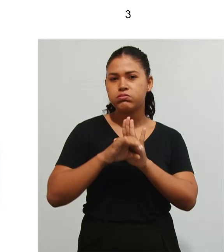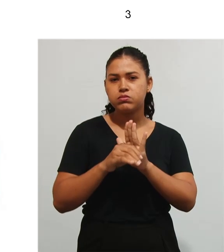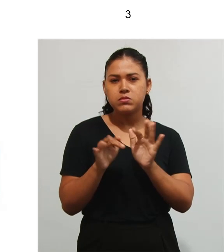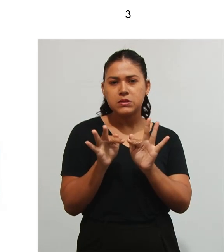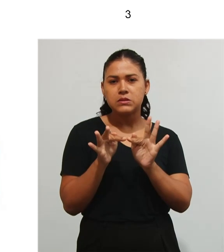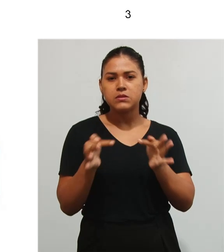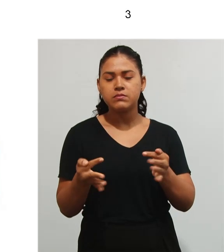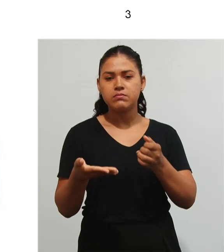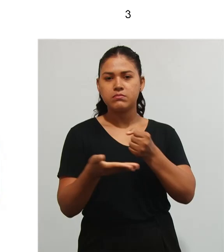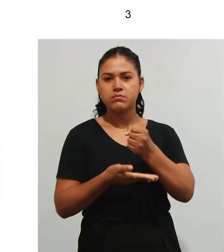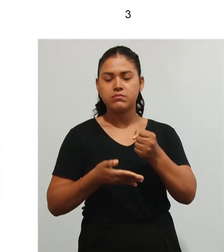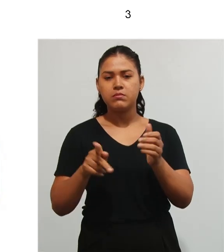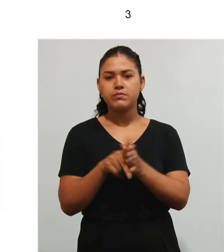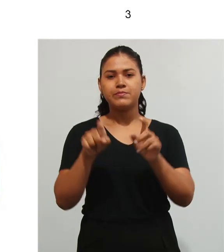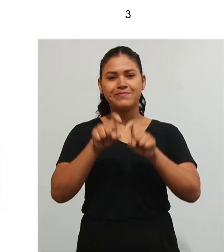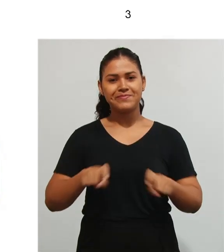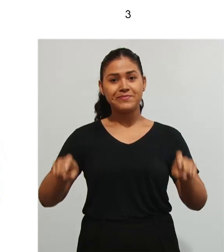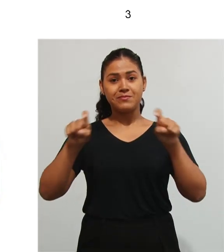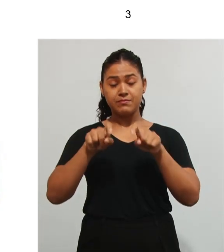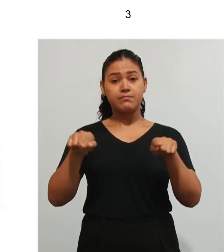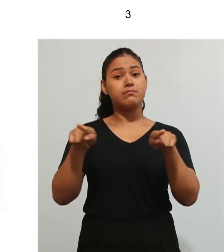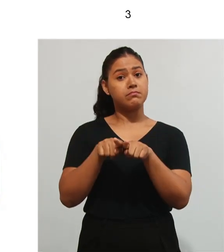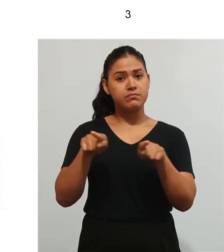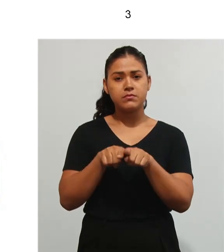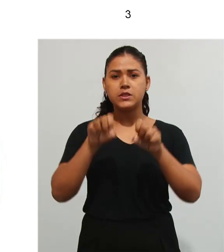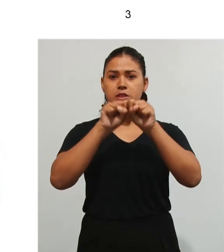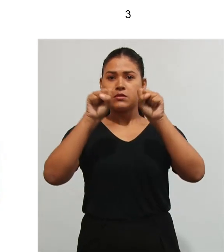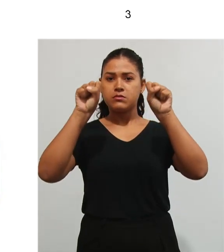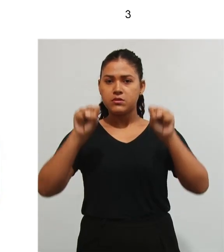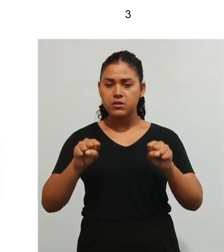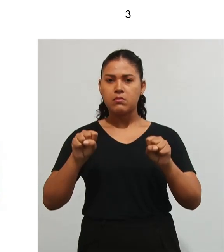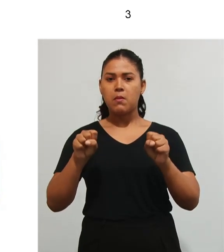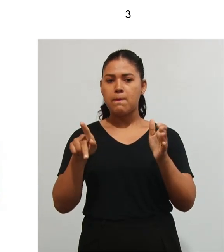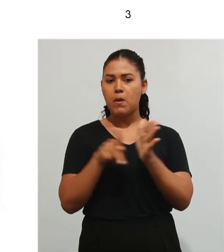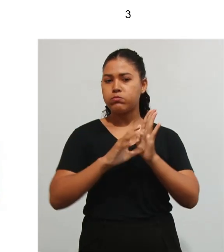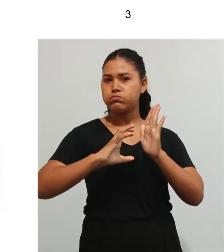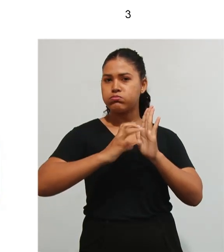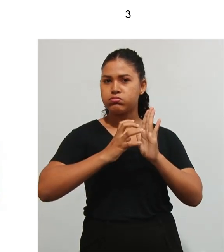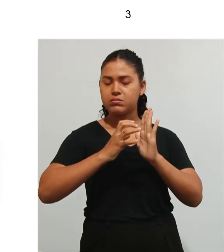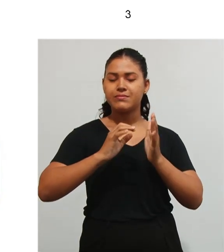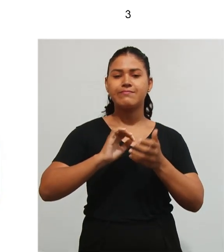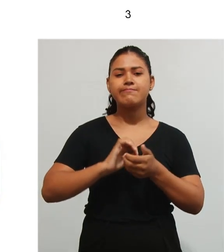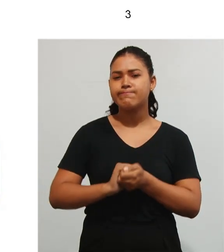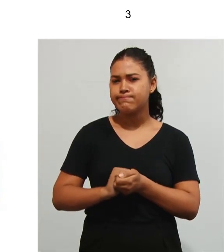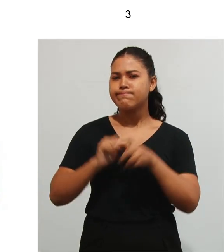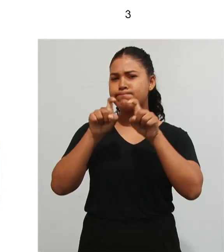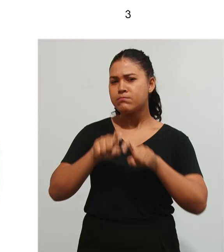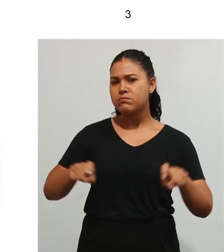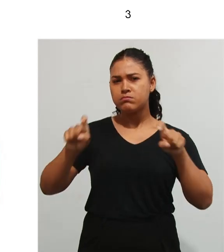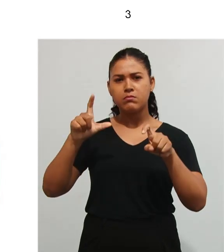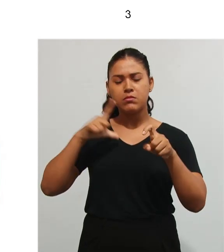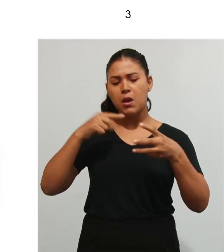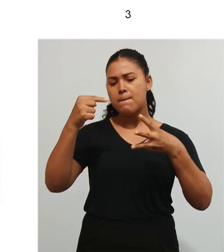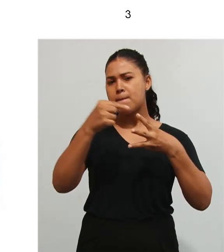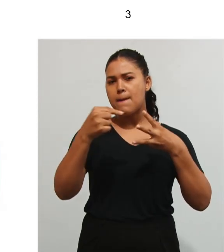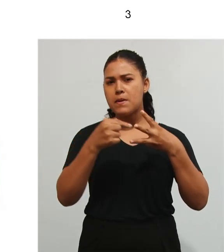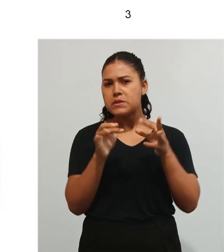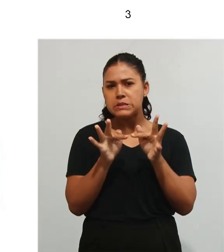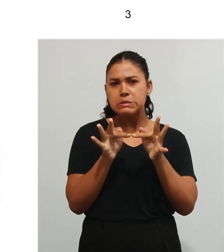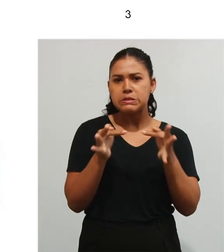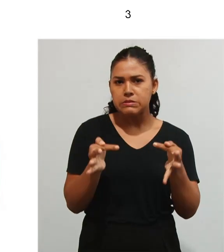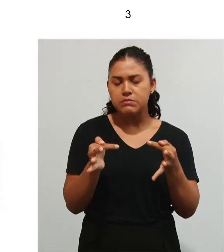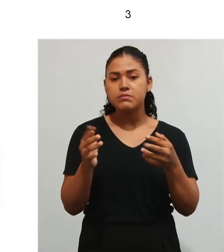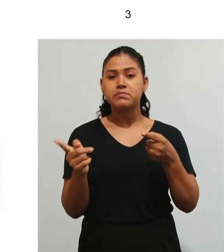básicos do funcionamento do computador e também dos sistemas operacionais. Basicamente, o computador trabalha executando 3